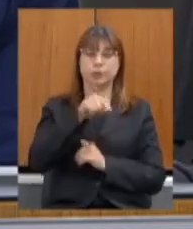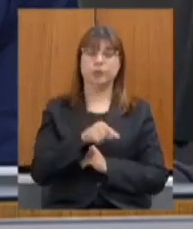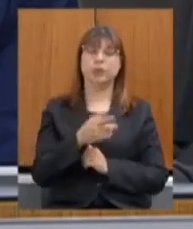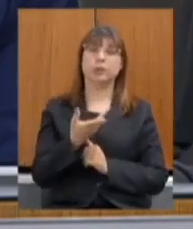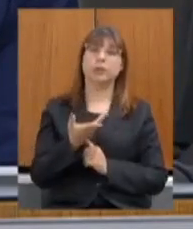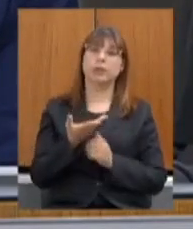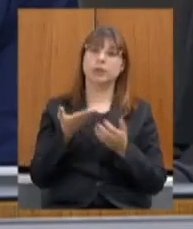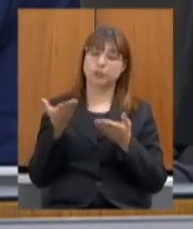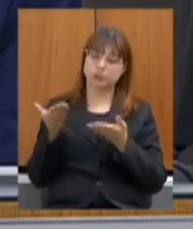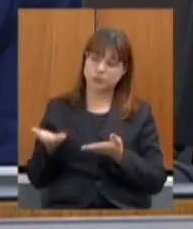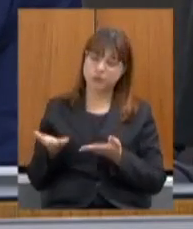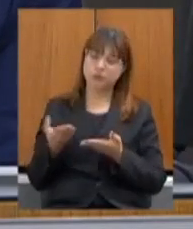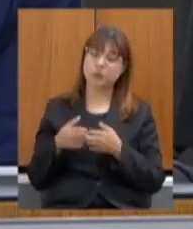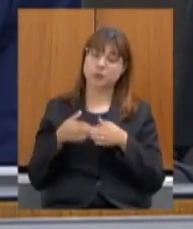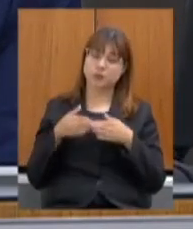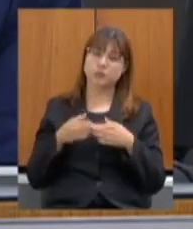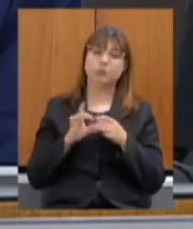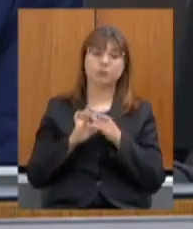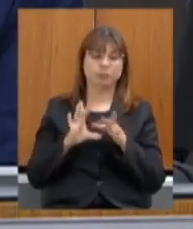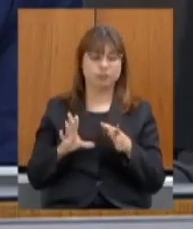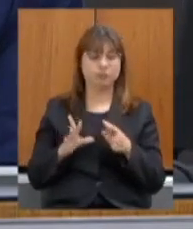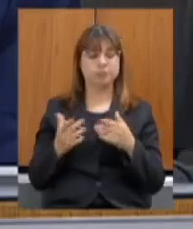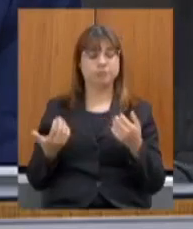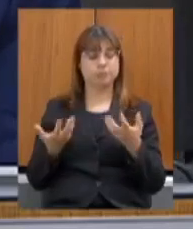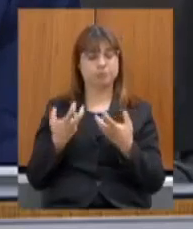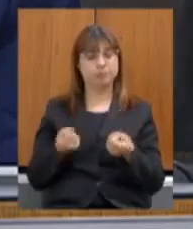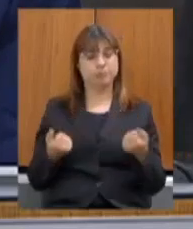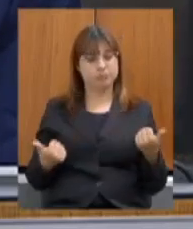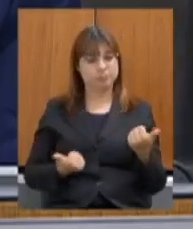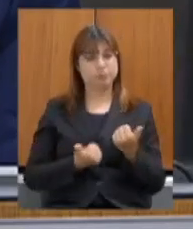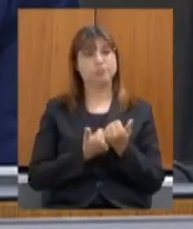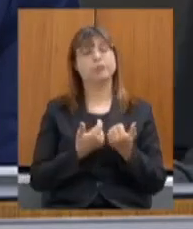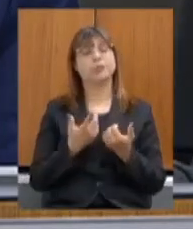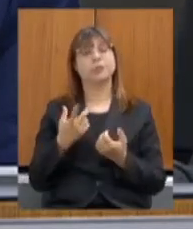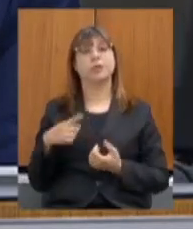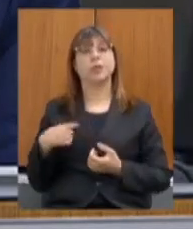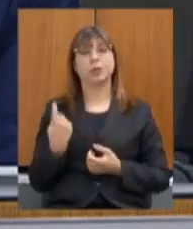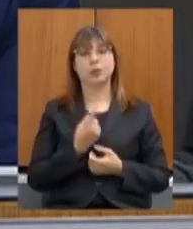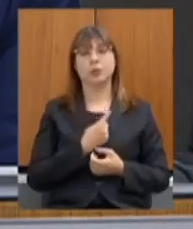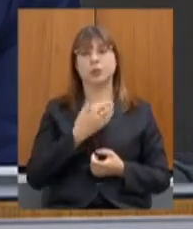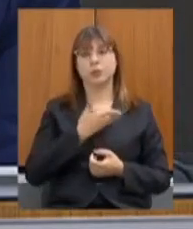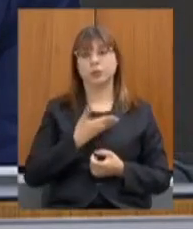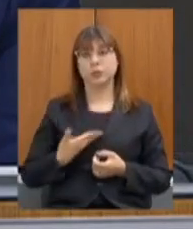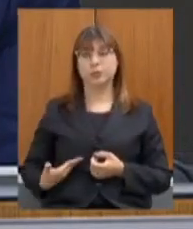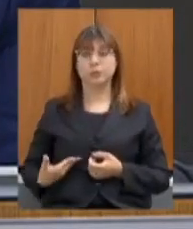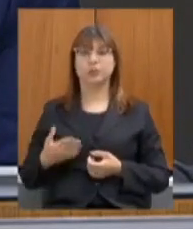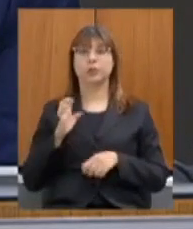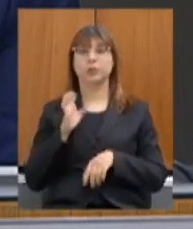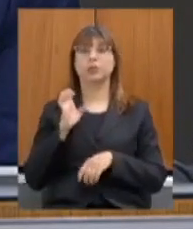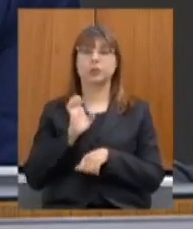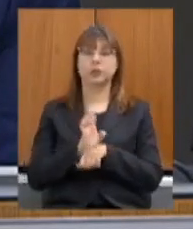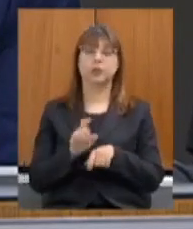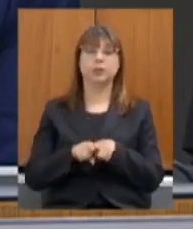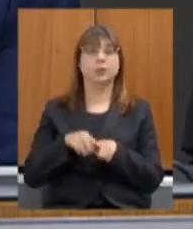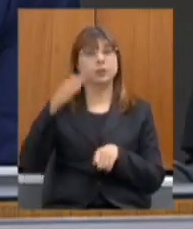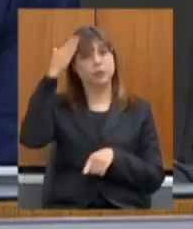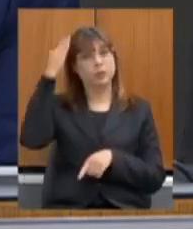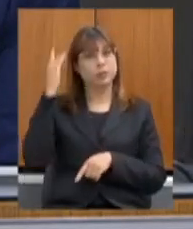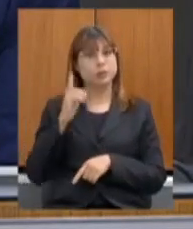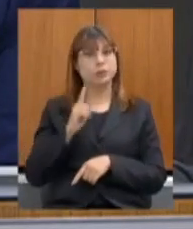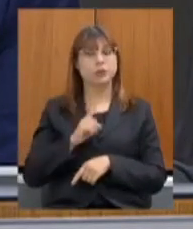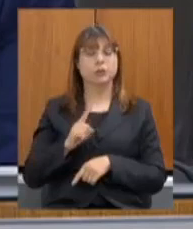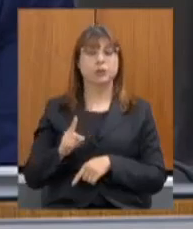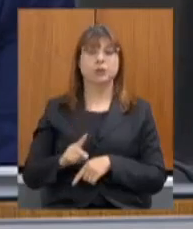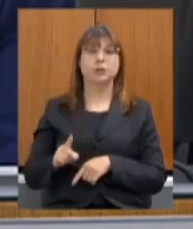Então, senhor, por favor, conte com o governo do Estado, conte com o governador Romeu Zema e conte com o trabalho da Secretaria de